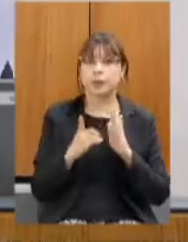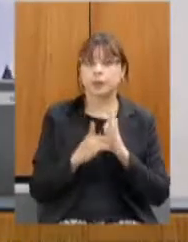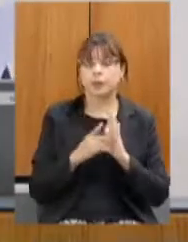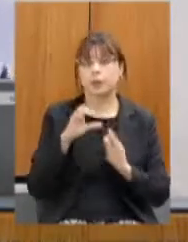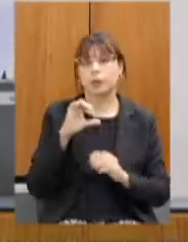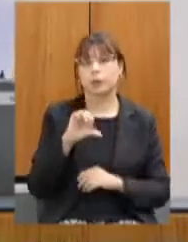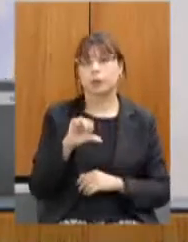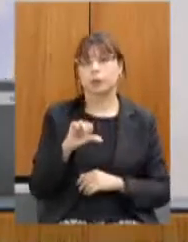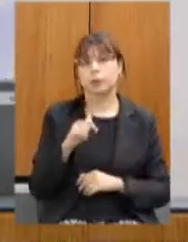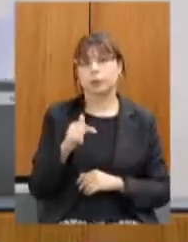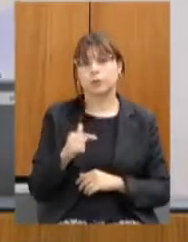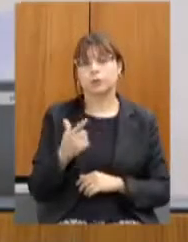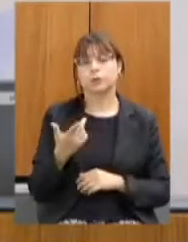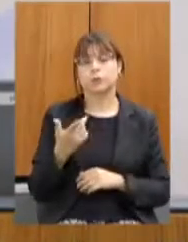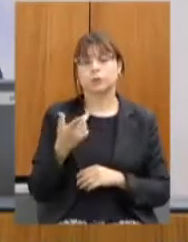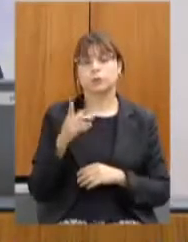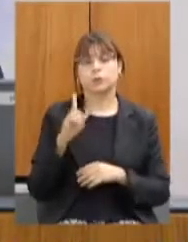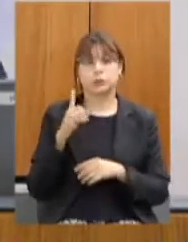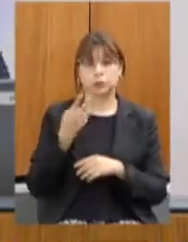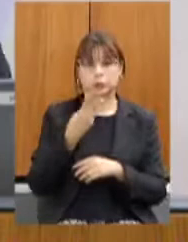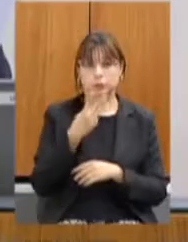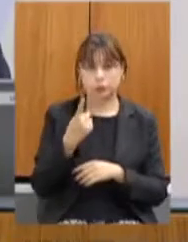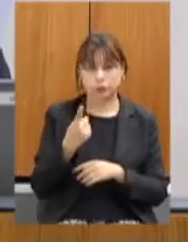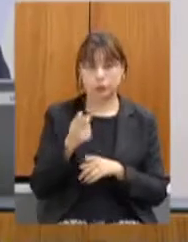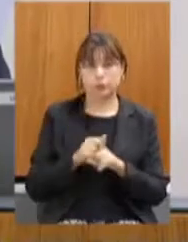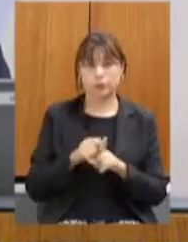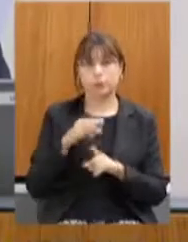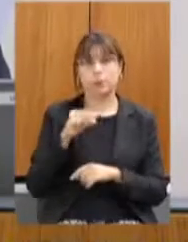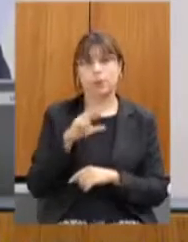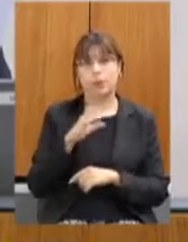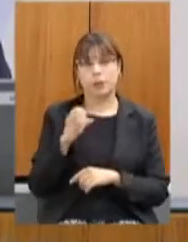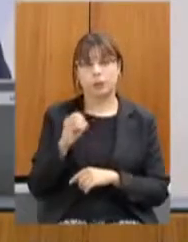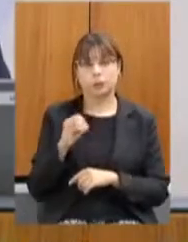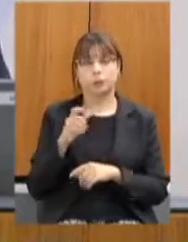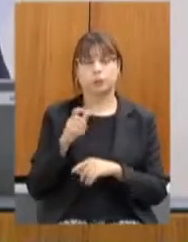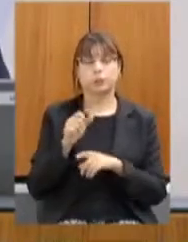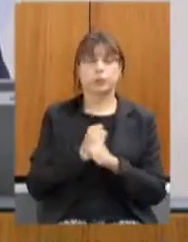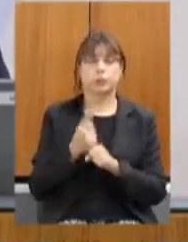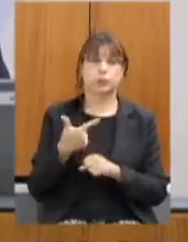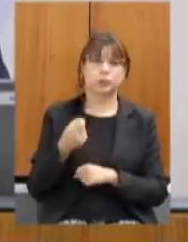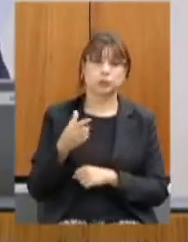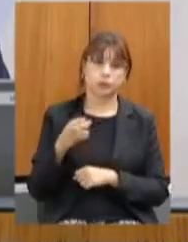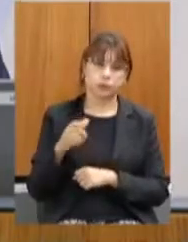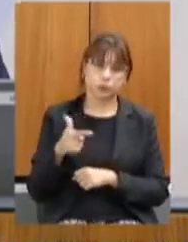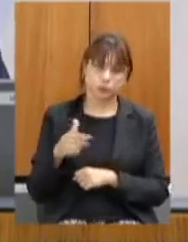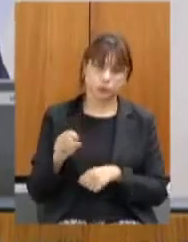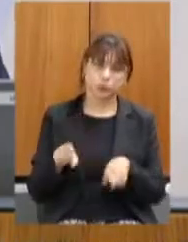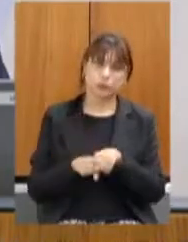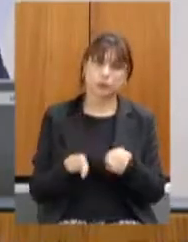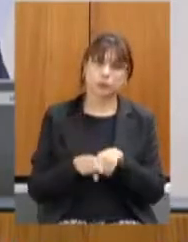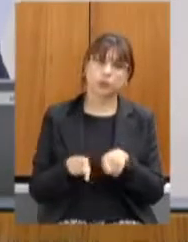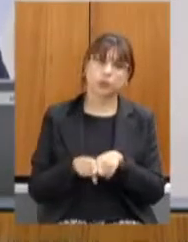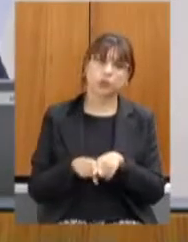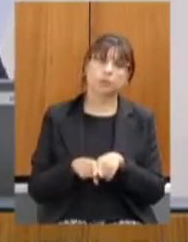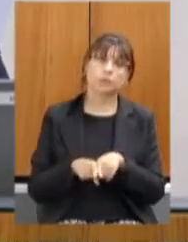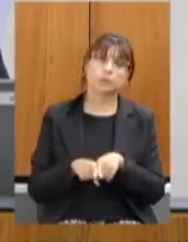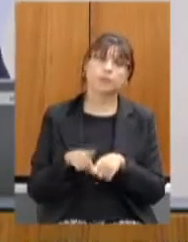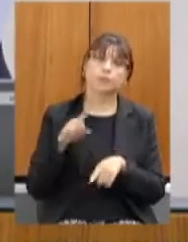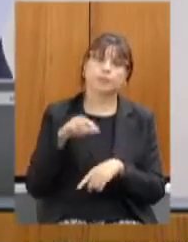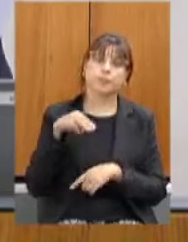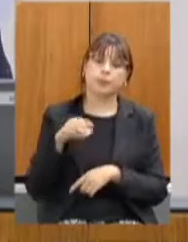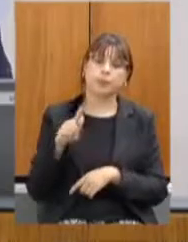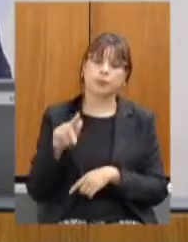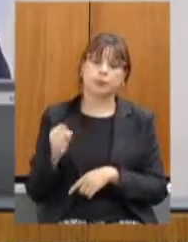904 de 31 de Março 2020 esse excluídas as despesas decorrentes do contrato corporativo da